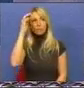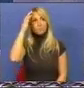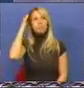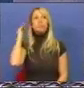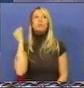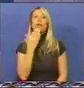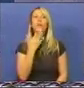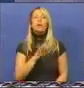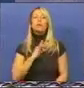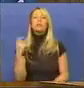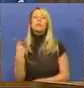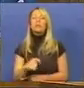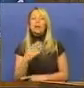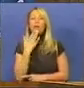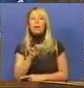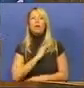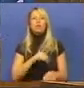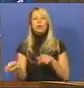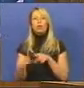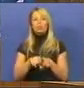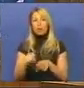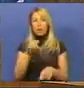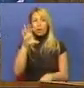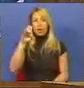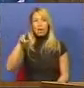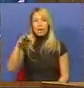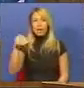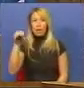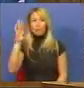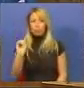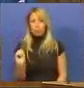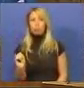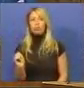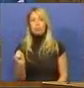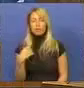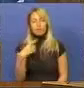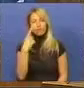Muito obrigado, Sr. Presidente. Muito obrigado, Sr. Deputado Campos Ferreira. Verifico